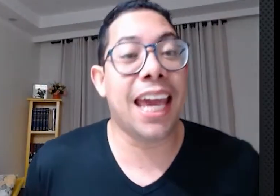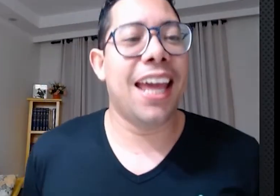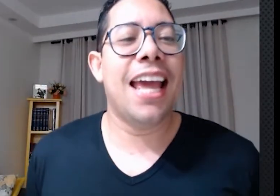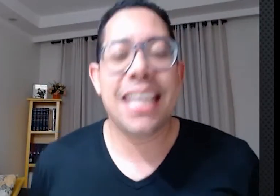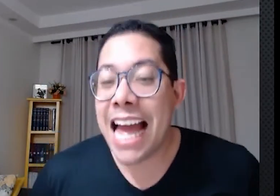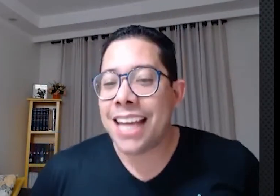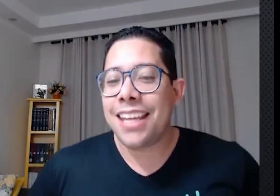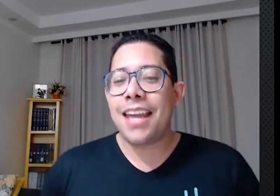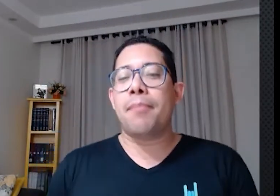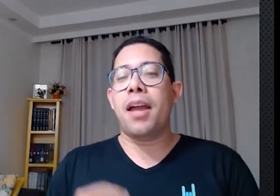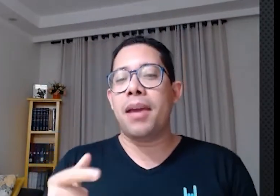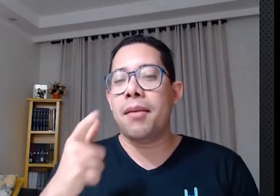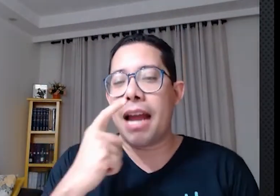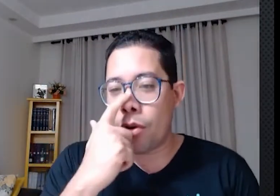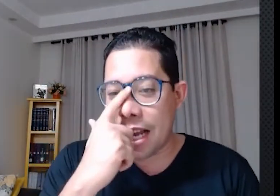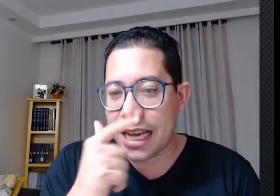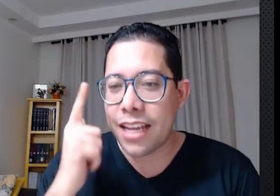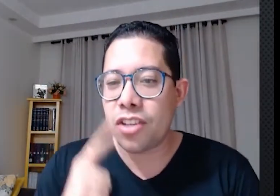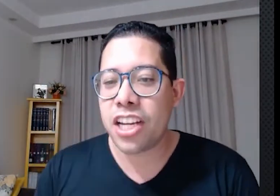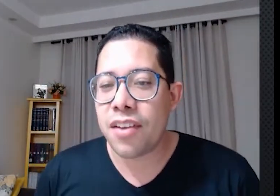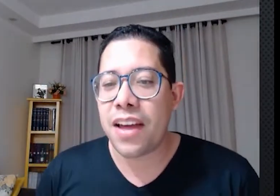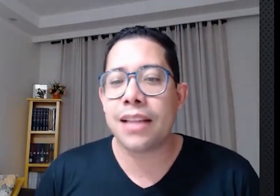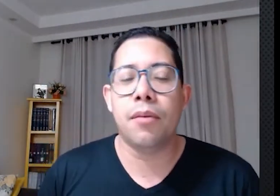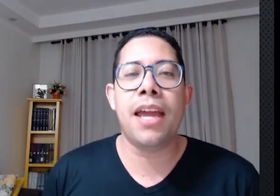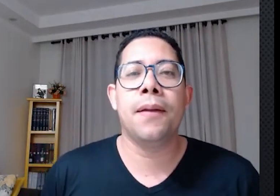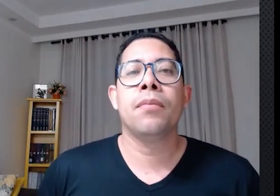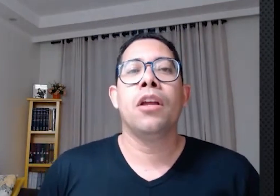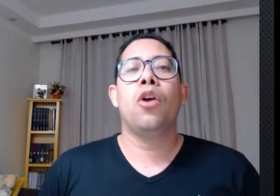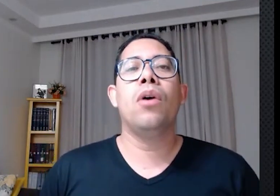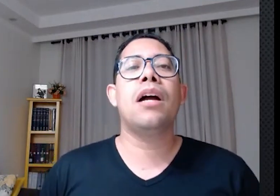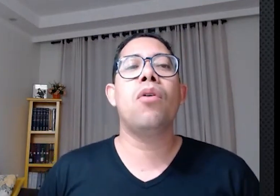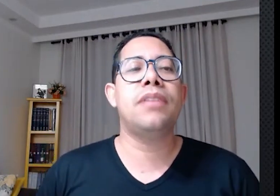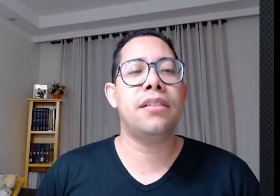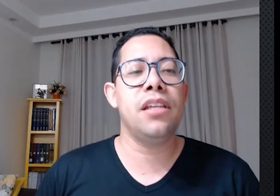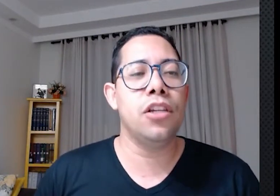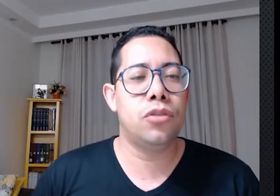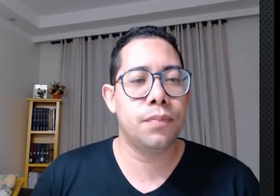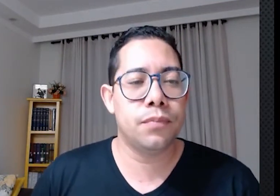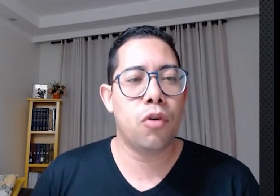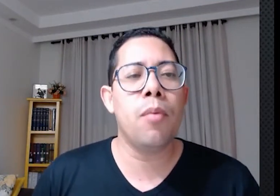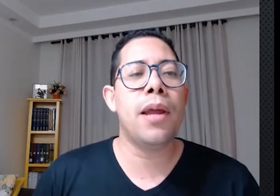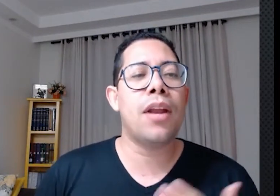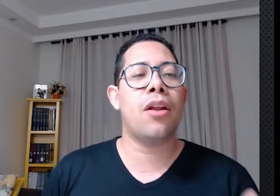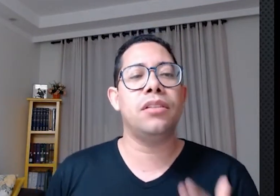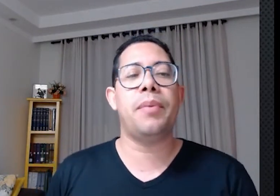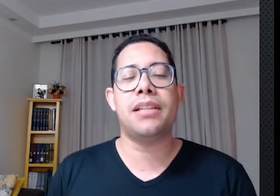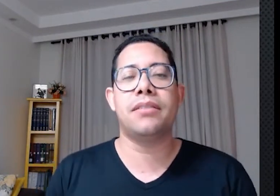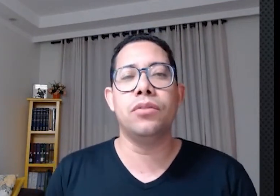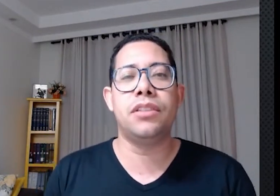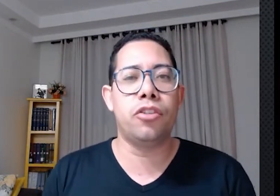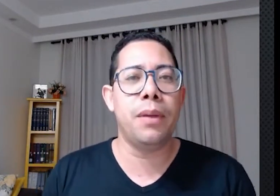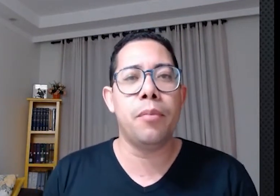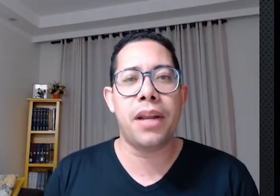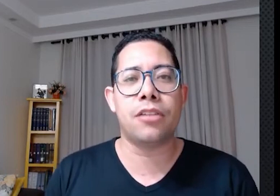Por quê? E é bem lembrar, Natália, isso a gente vai falar também quando acontece isso. Como melhorar a nossa